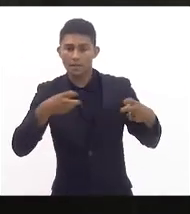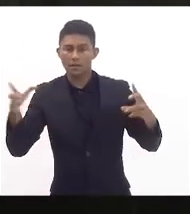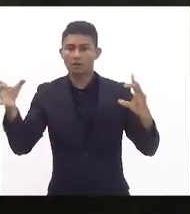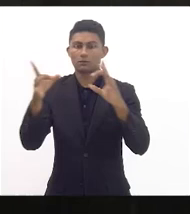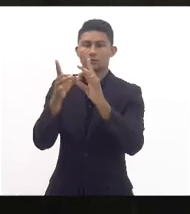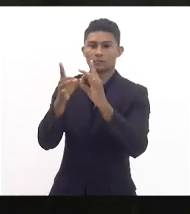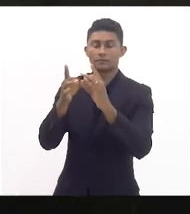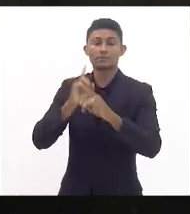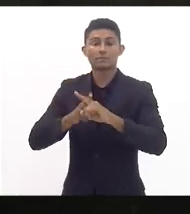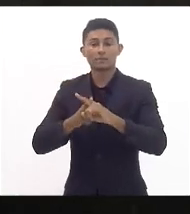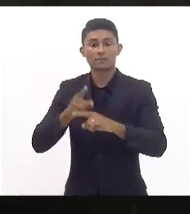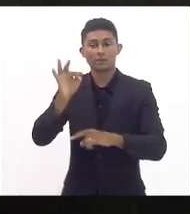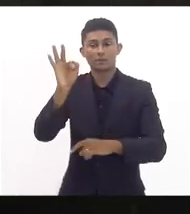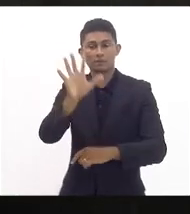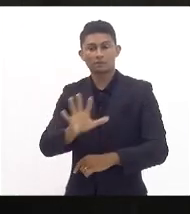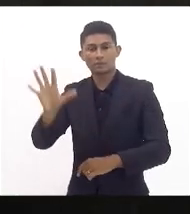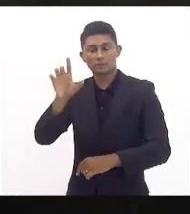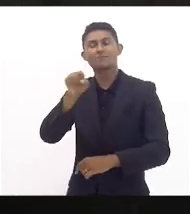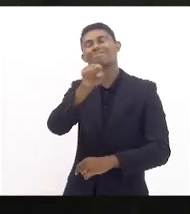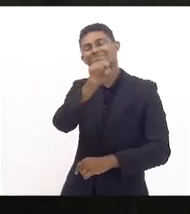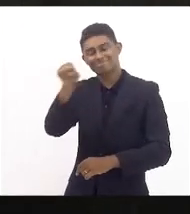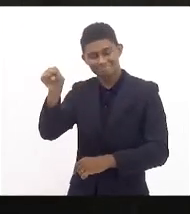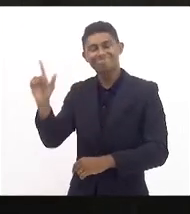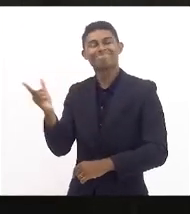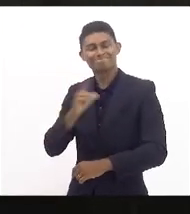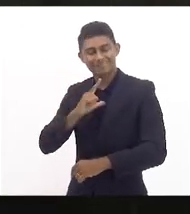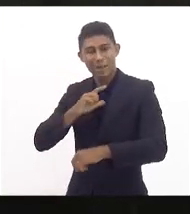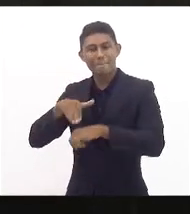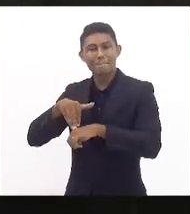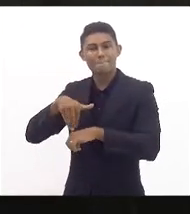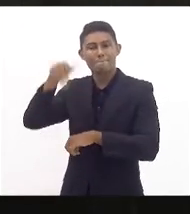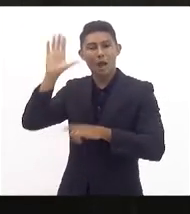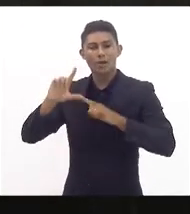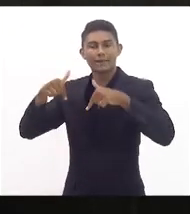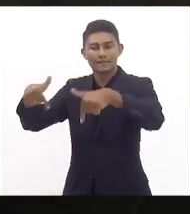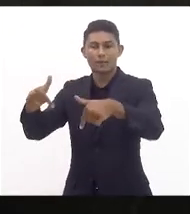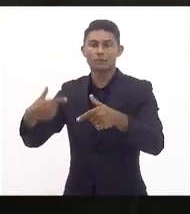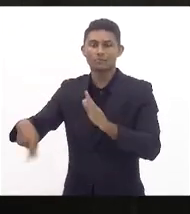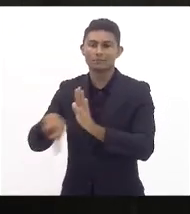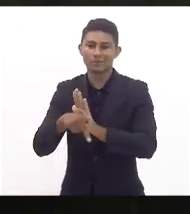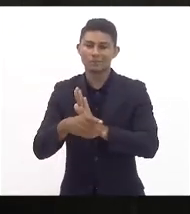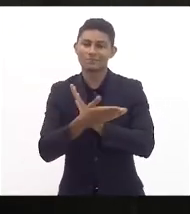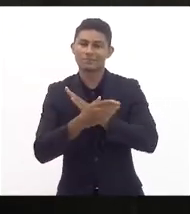controle majoritário das ações da Petrobras. Além do mais,